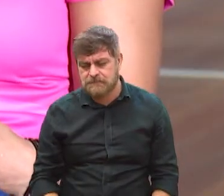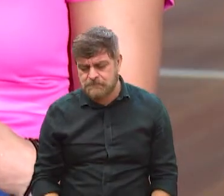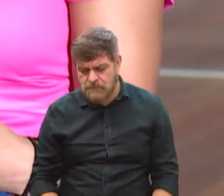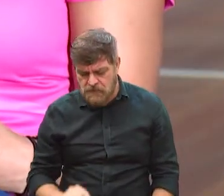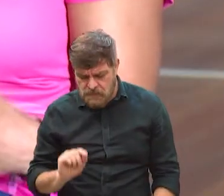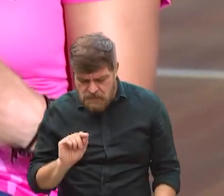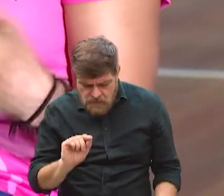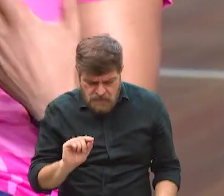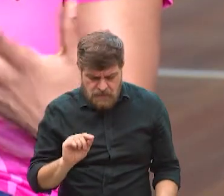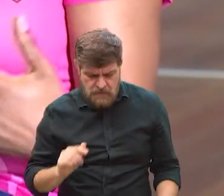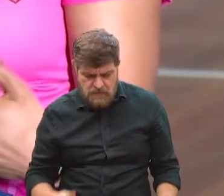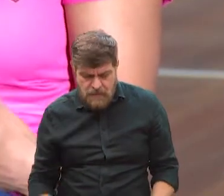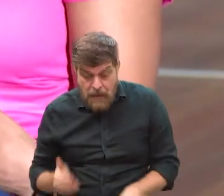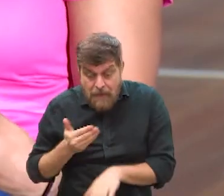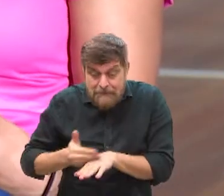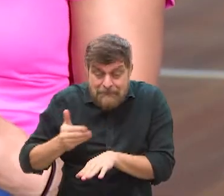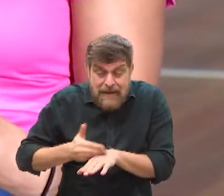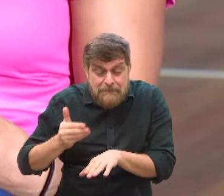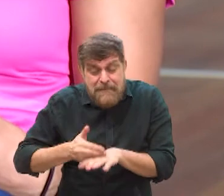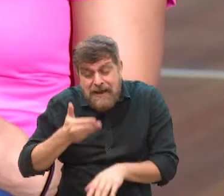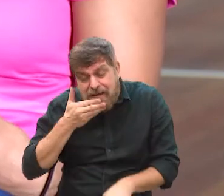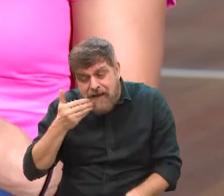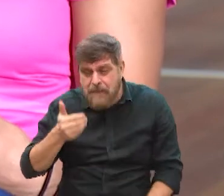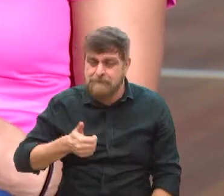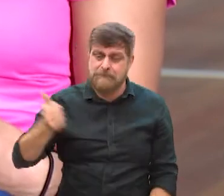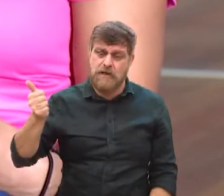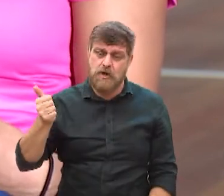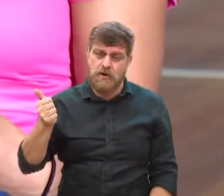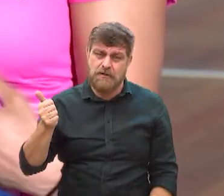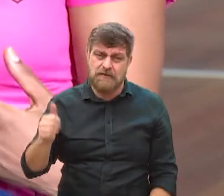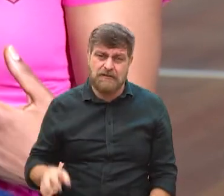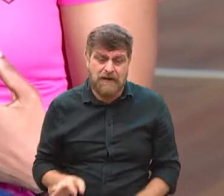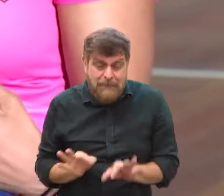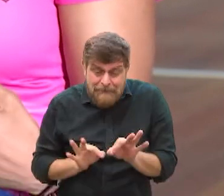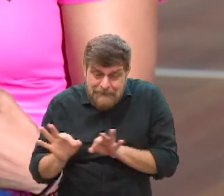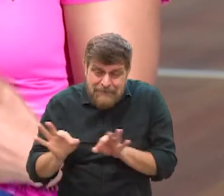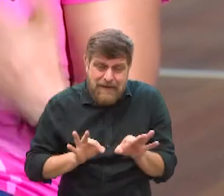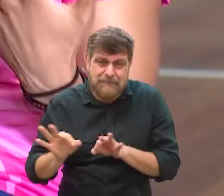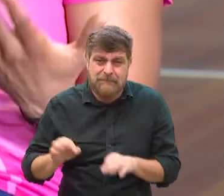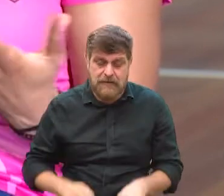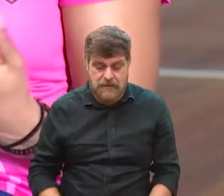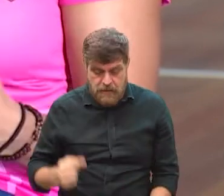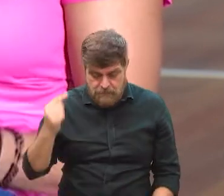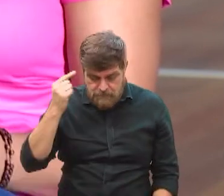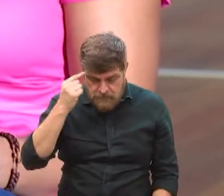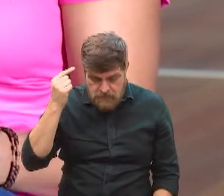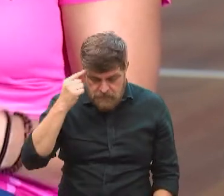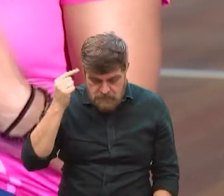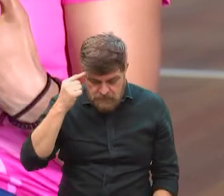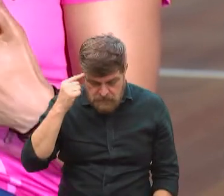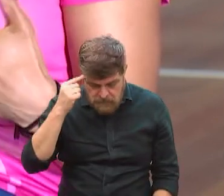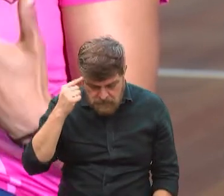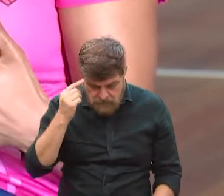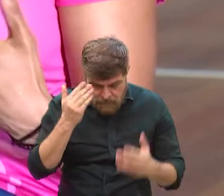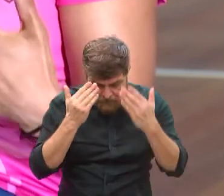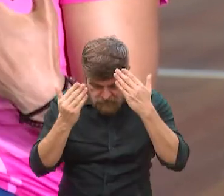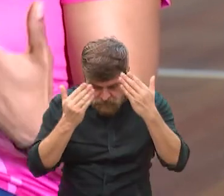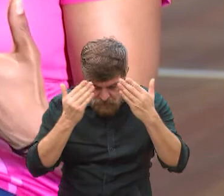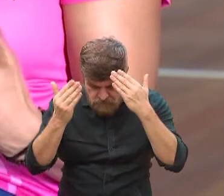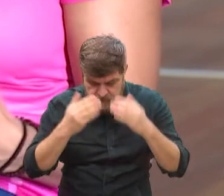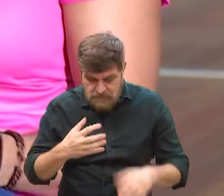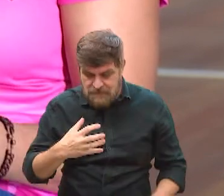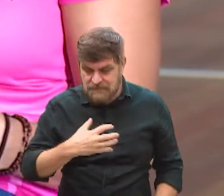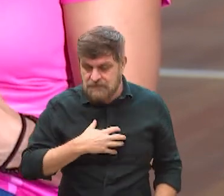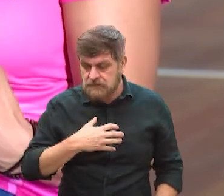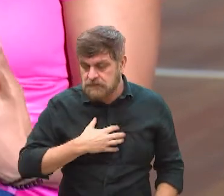preparar melhor, talvez mentalmente falando, né, psicologicamente, que faz